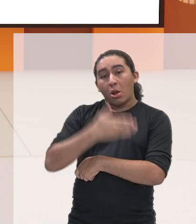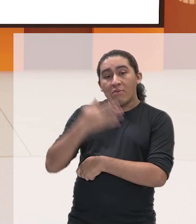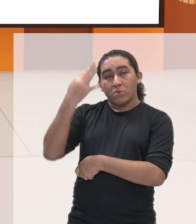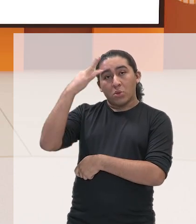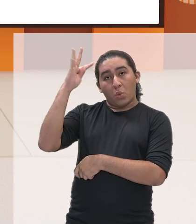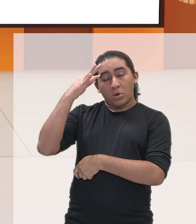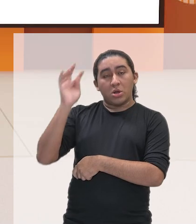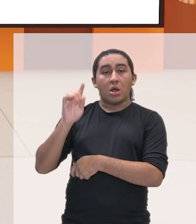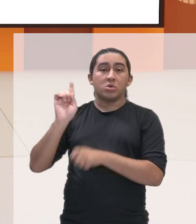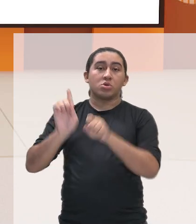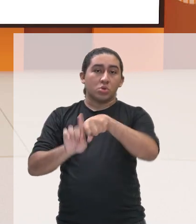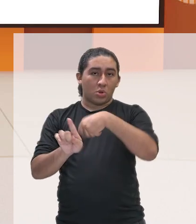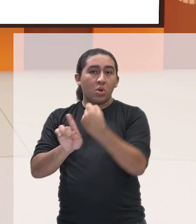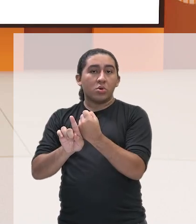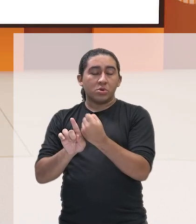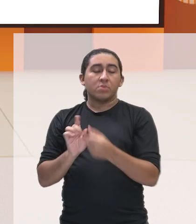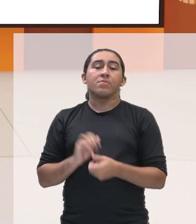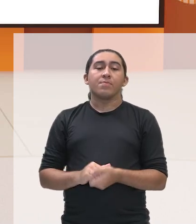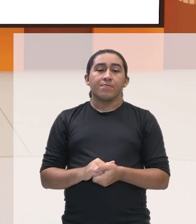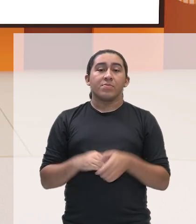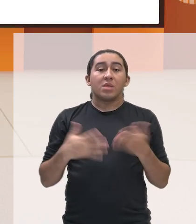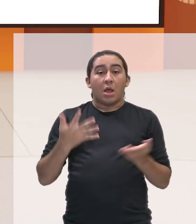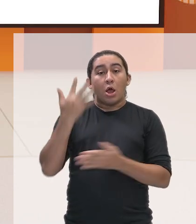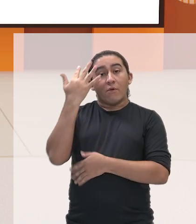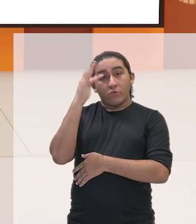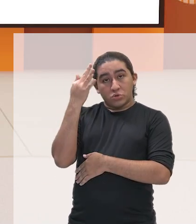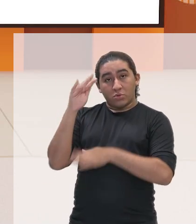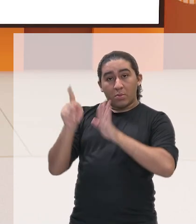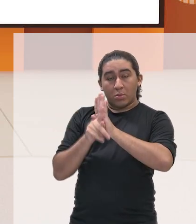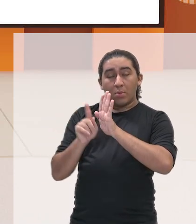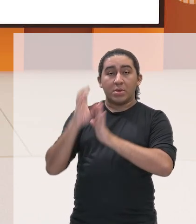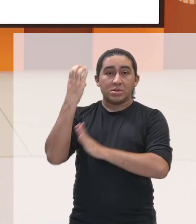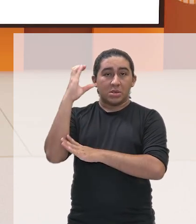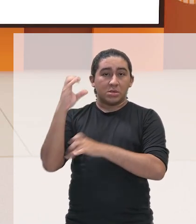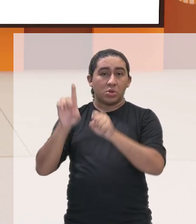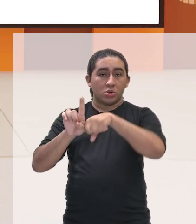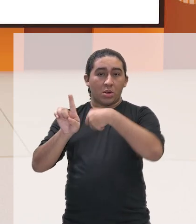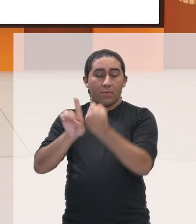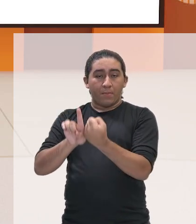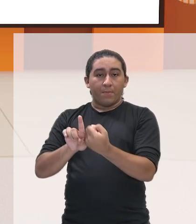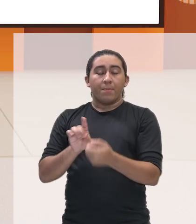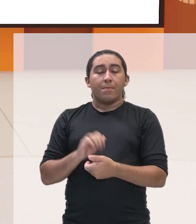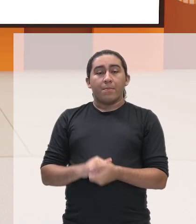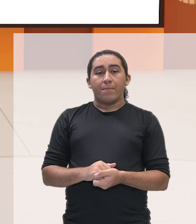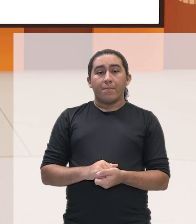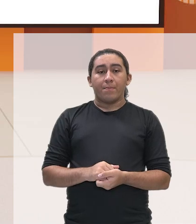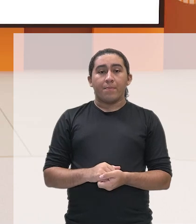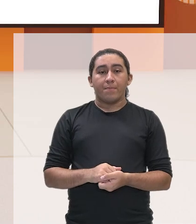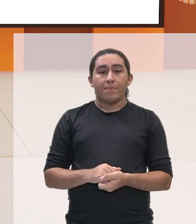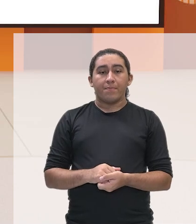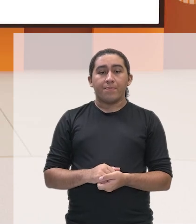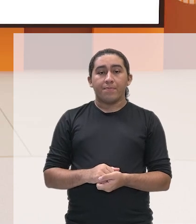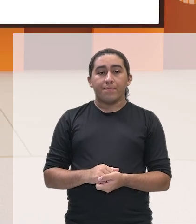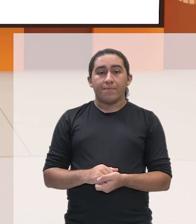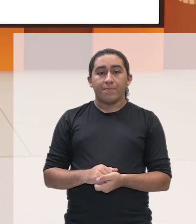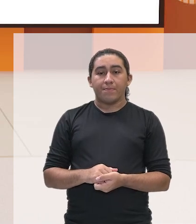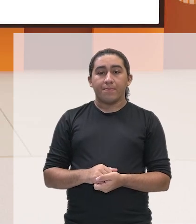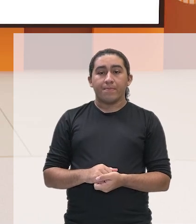teoria sociológica. Então, é a filosofia das ciências sociais. Vejam lá. E aí, nós vamos